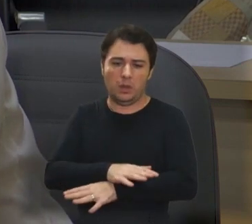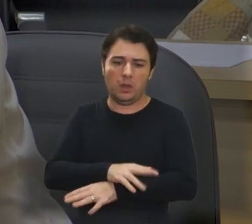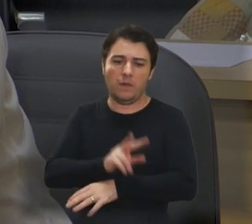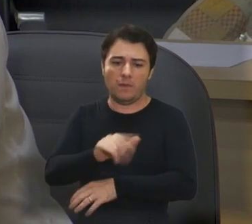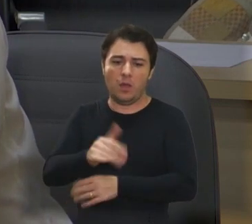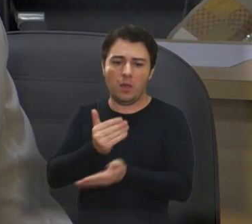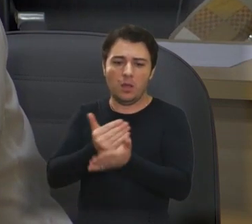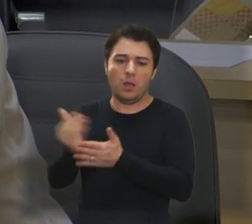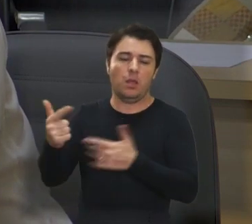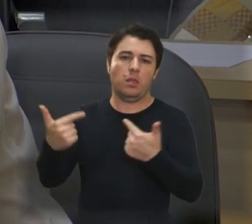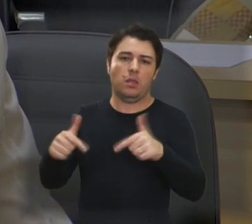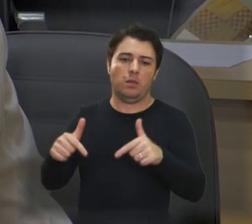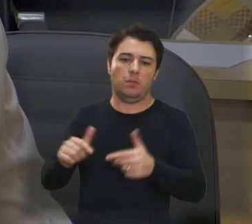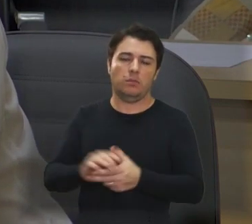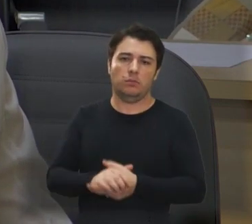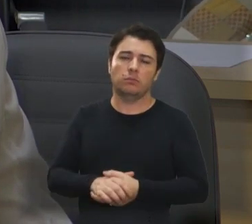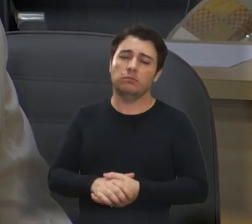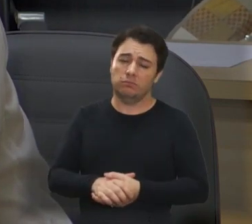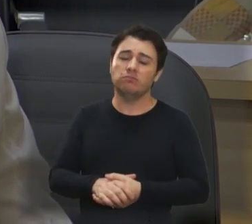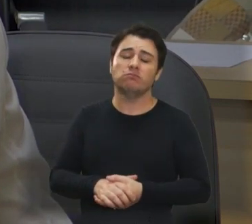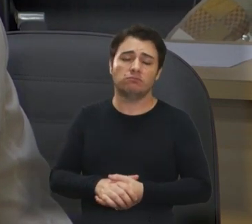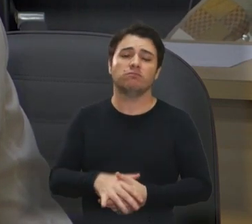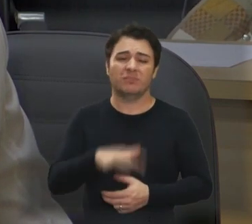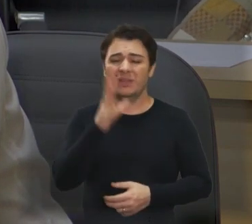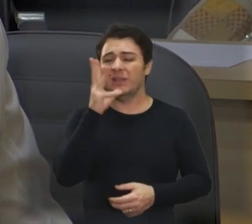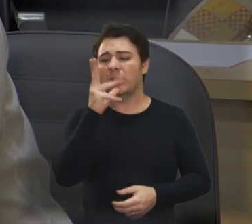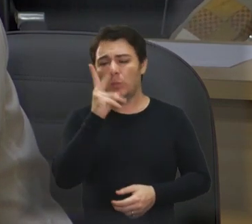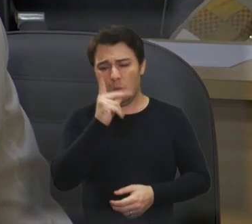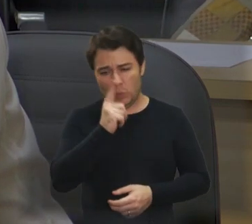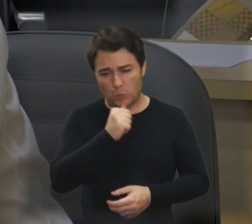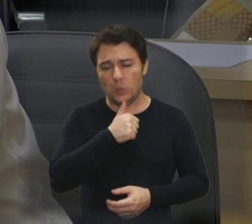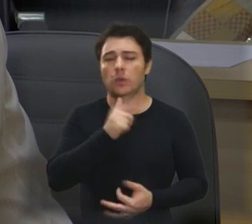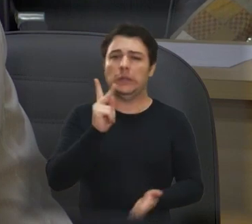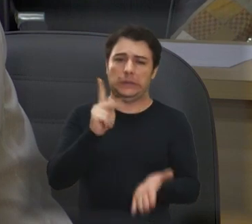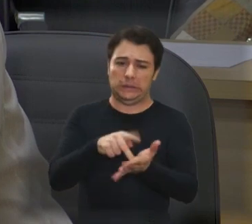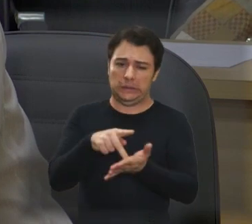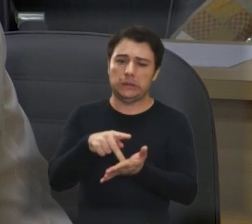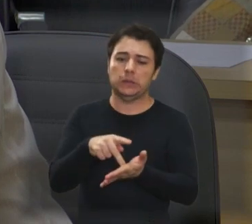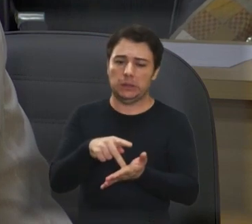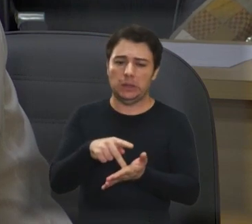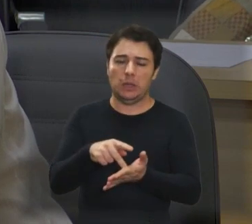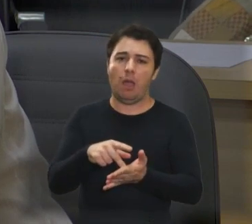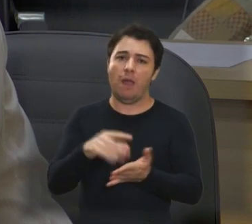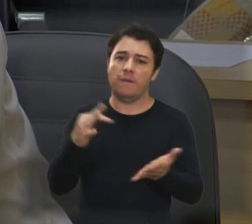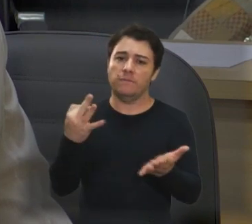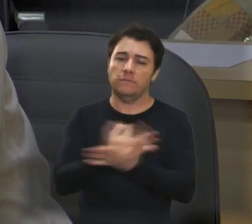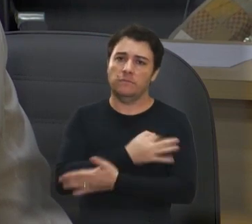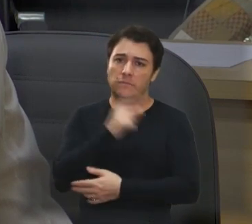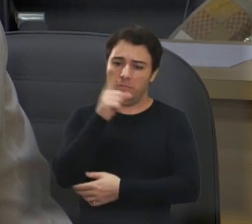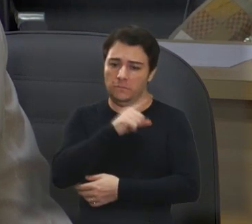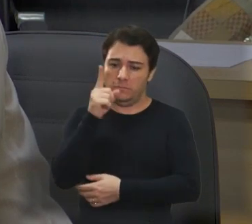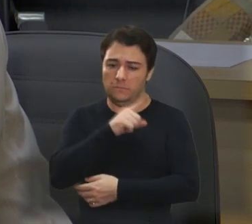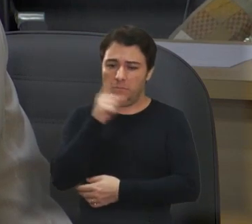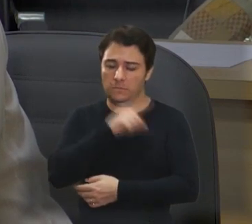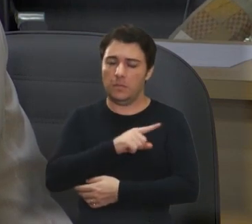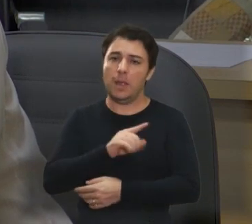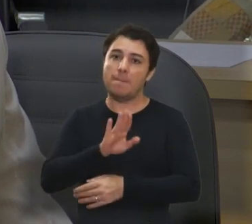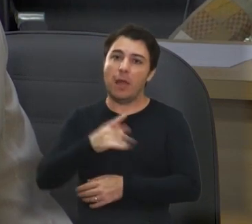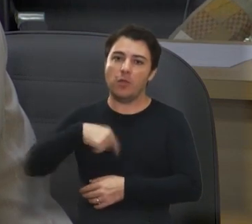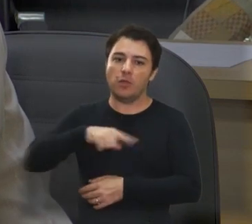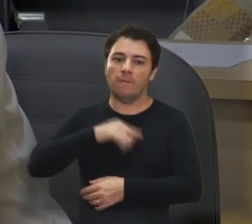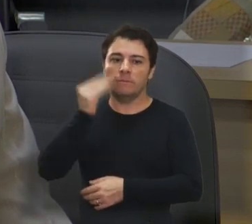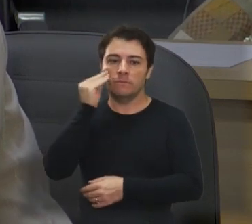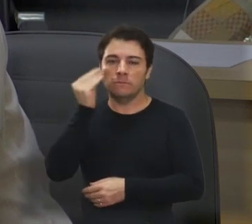execução e é demorou é isso daí a gente realmente foi uma falha mas nós já estamos corrigindo